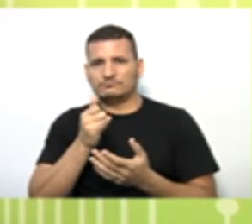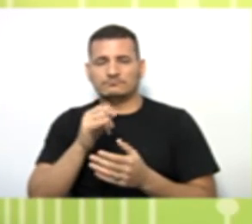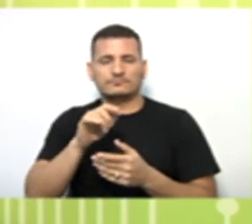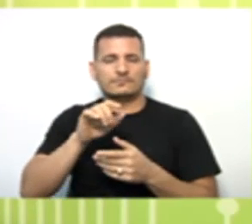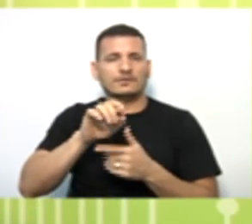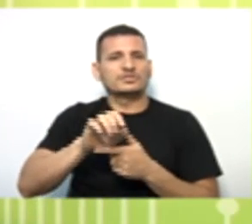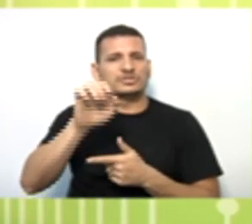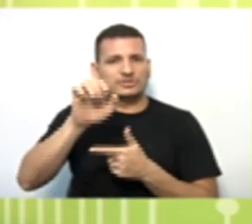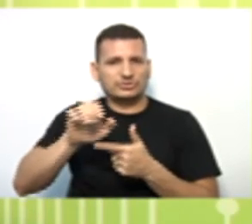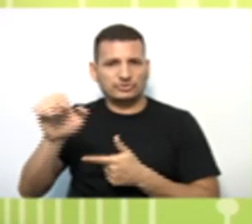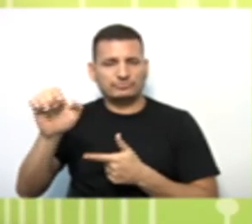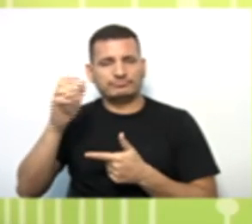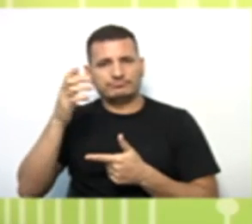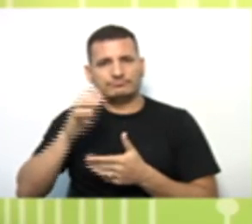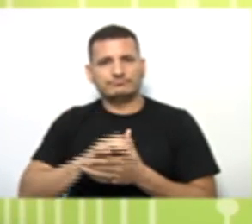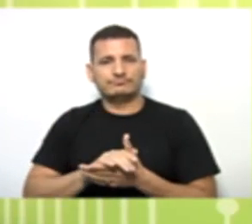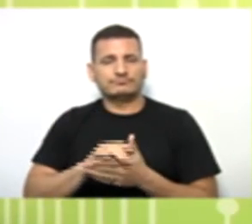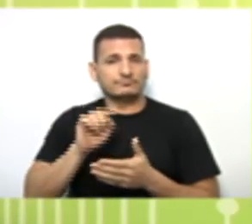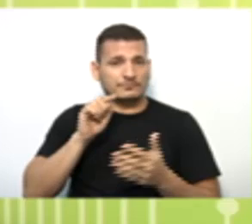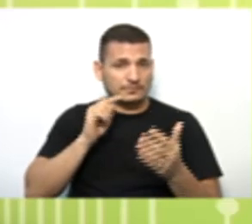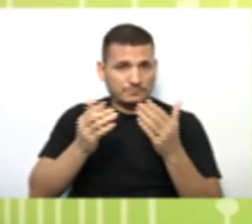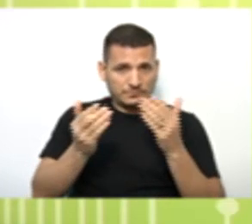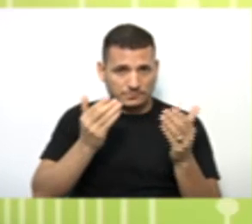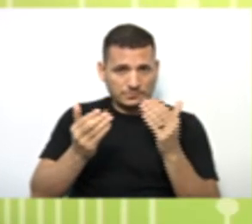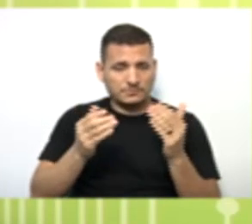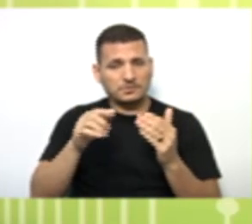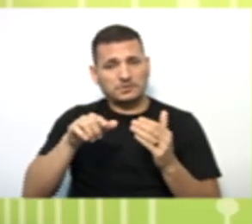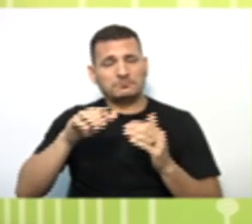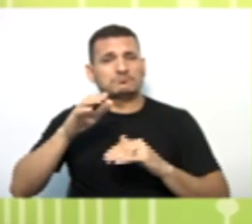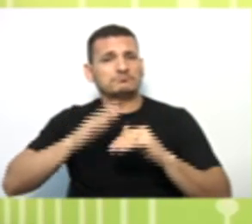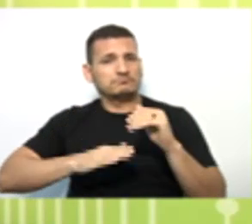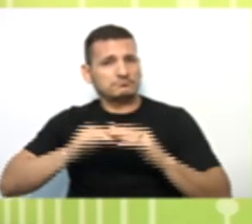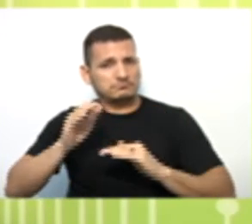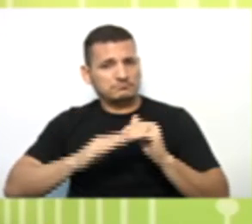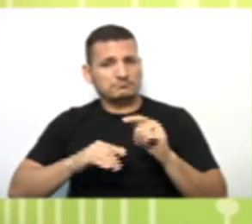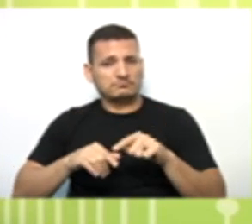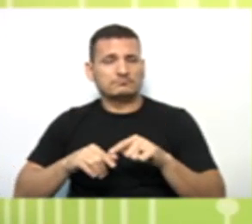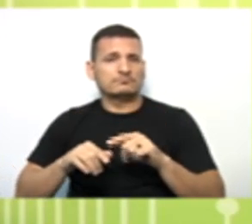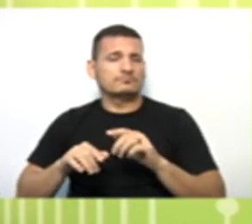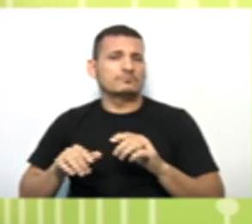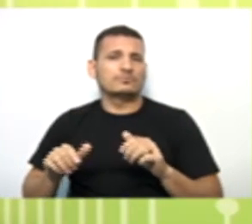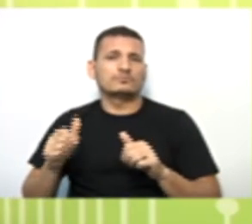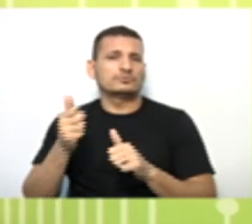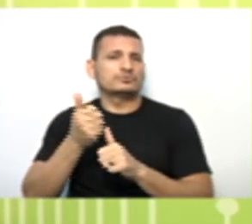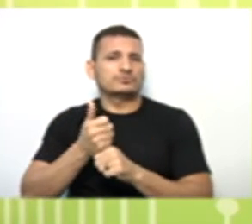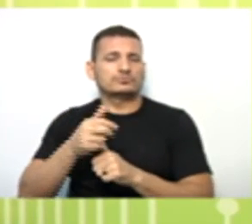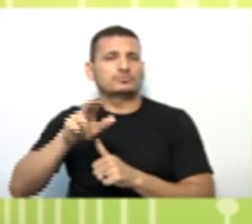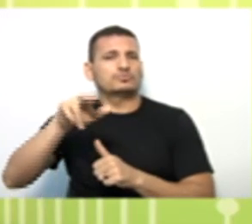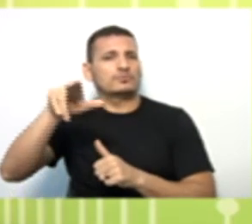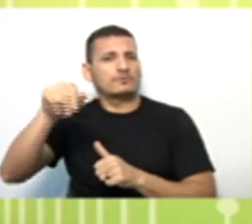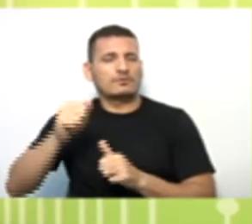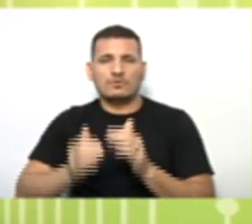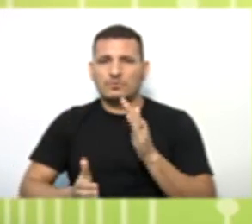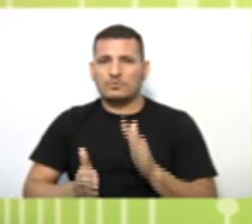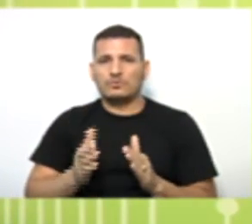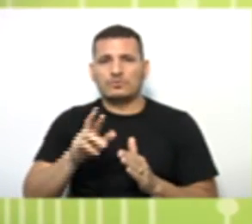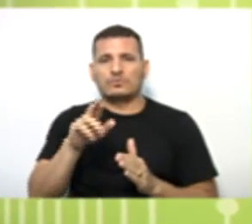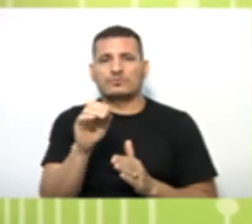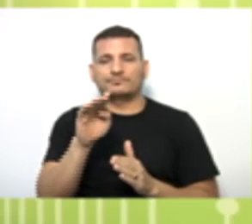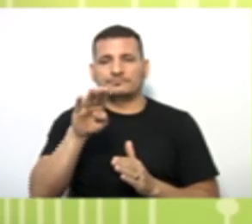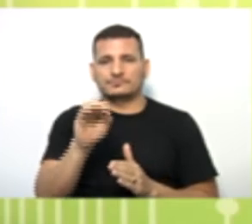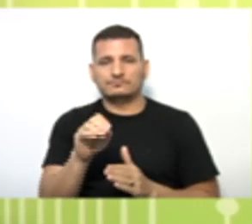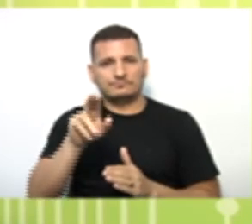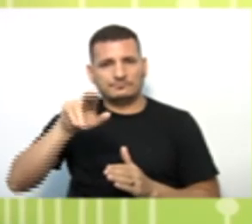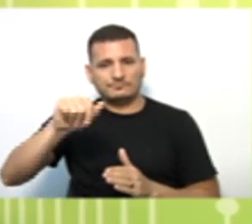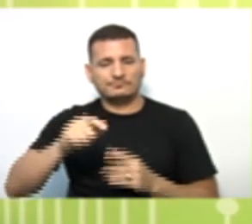que dizem que a psicologia é uma das profissões que não vão ser substituídas por robôs, tá? Por quê? Igual aquela questão que eu falei